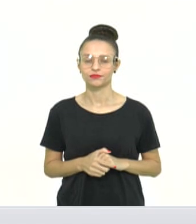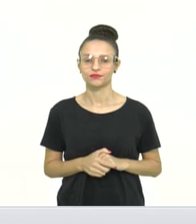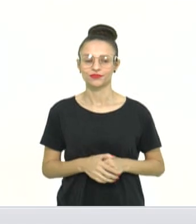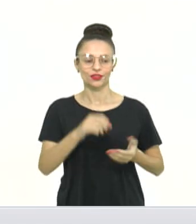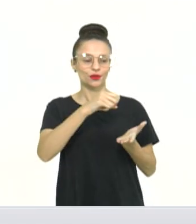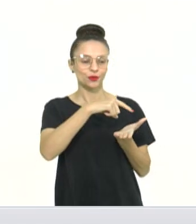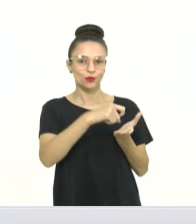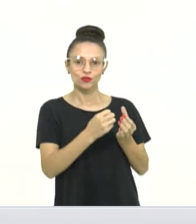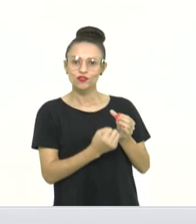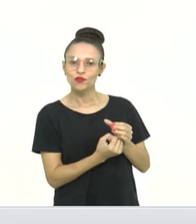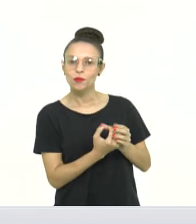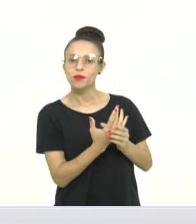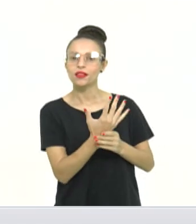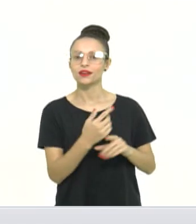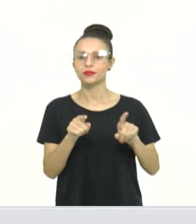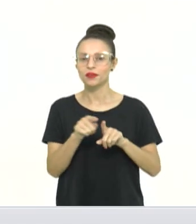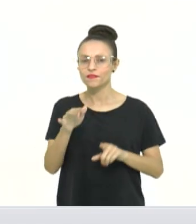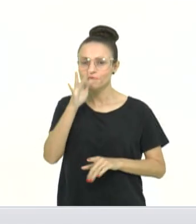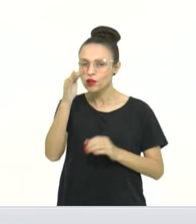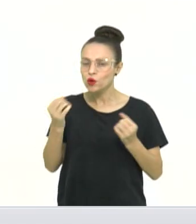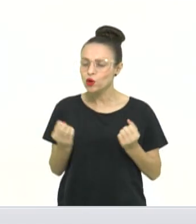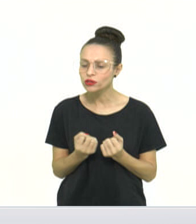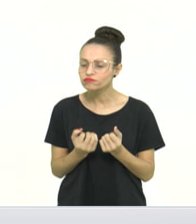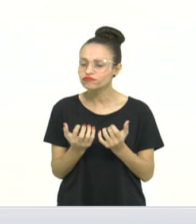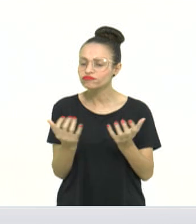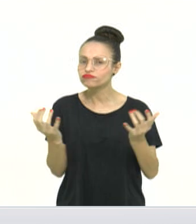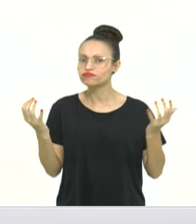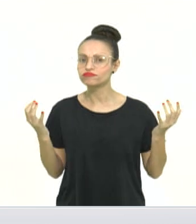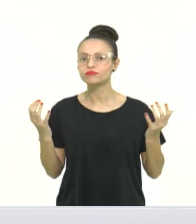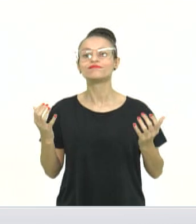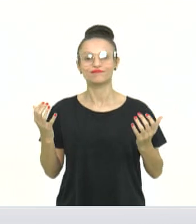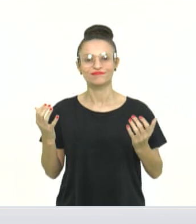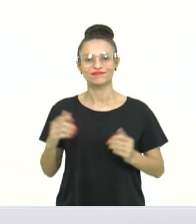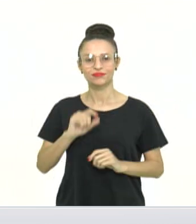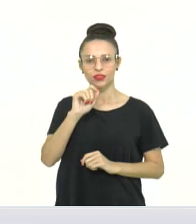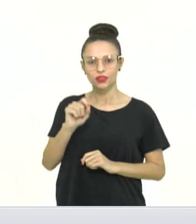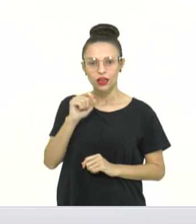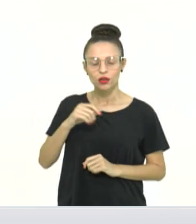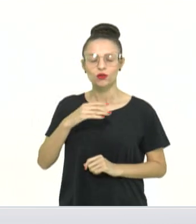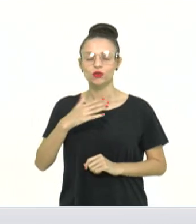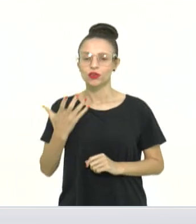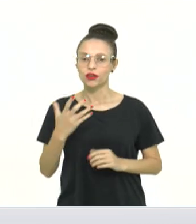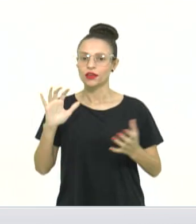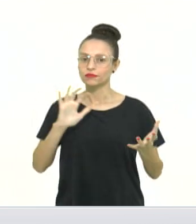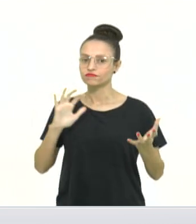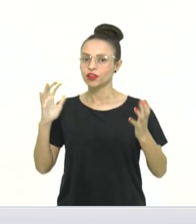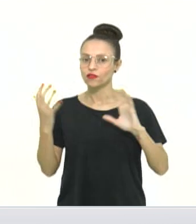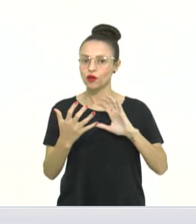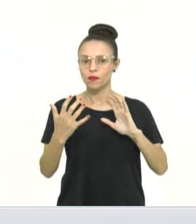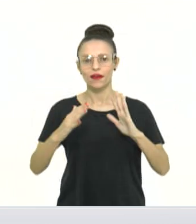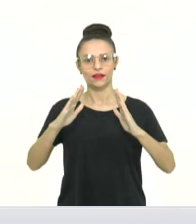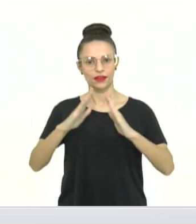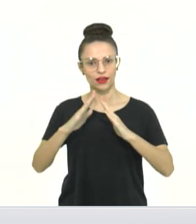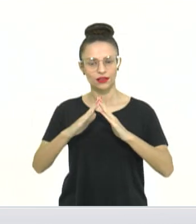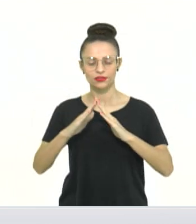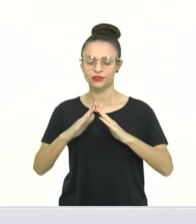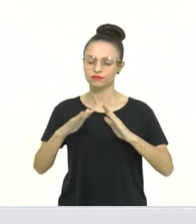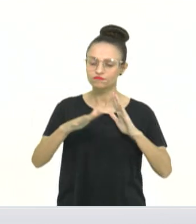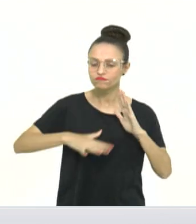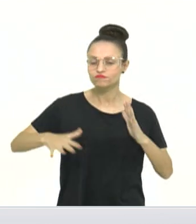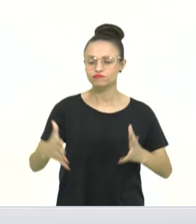de plantas e flores começou a ser uma das apostas para quem procurava transformar a casa em um